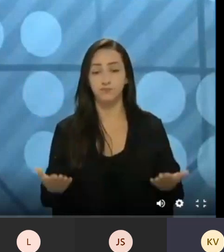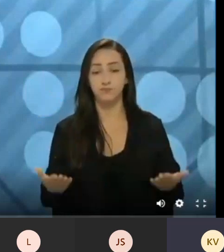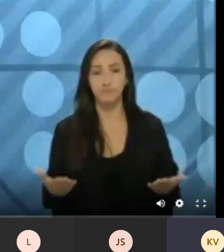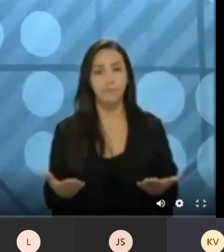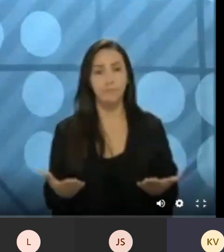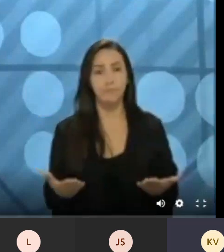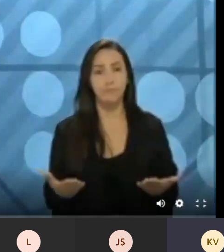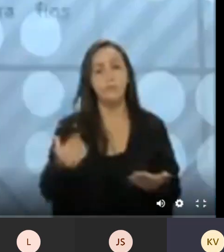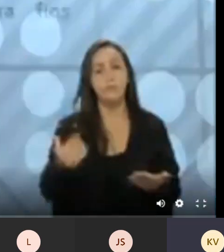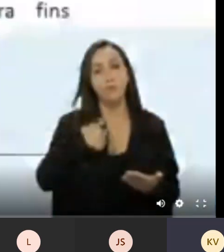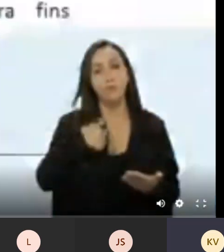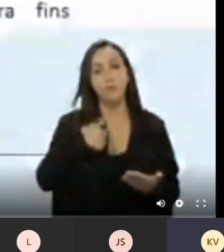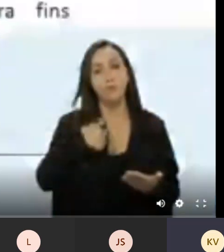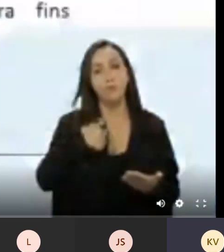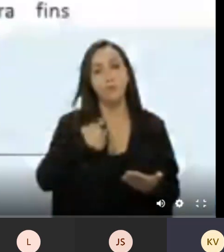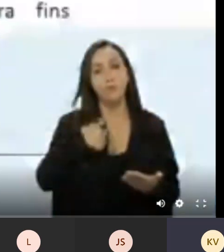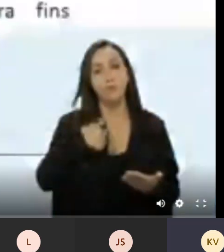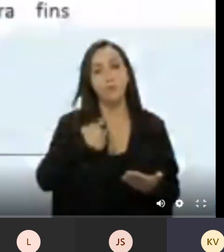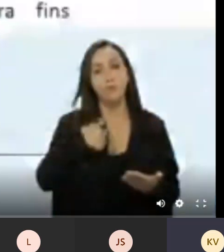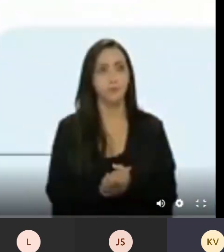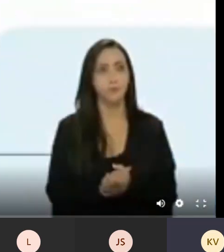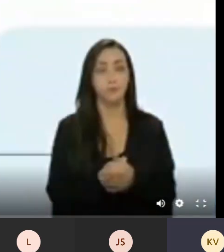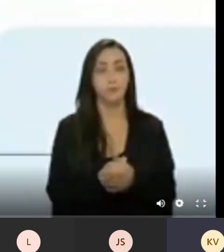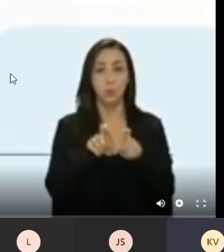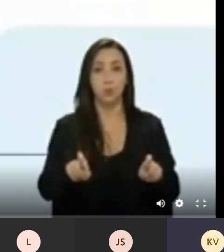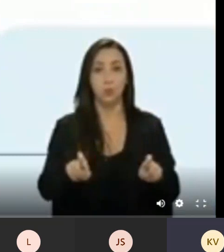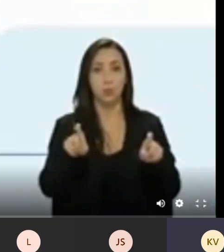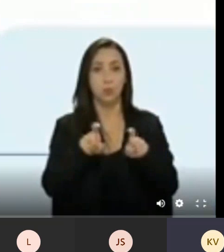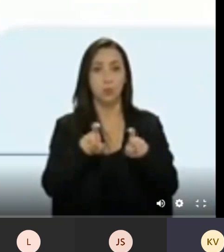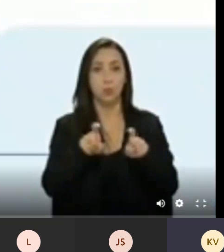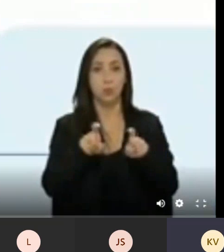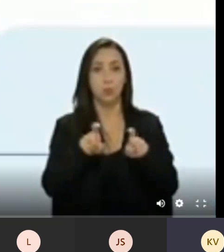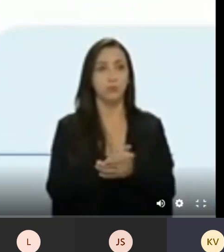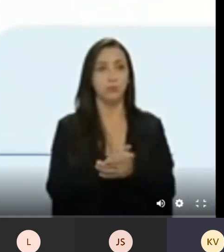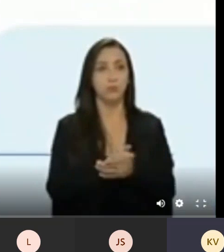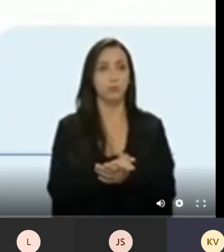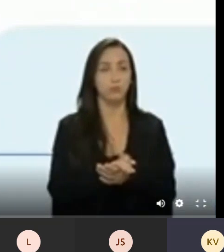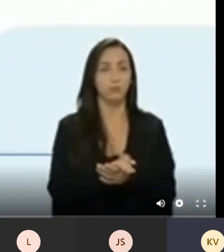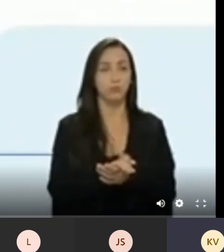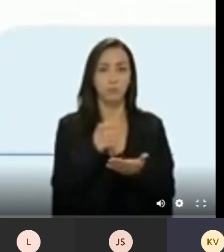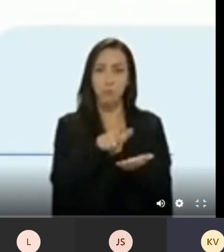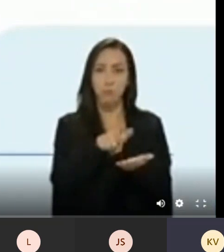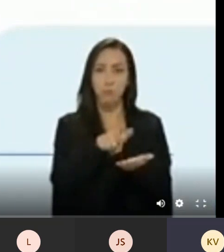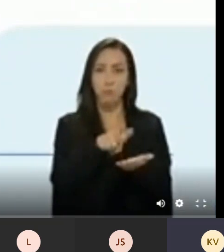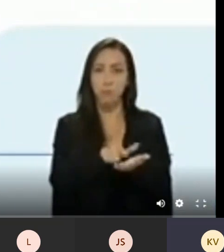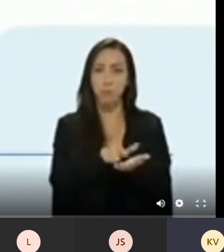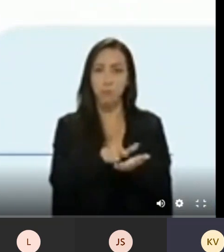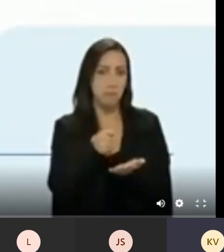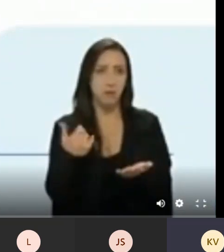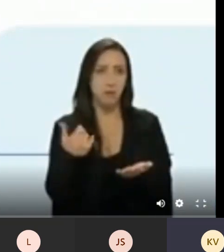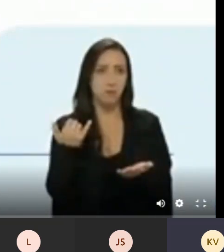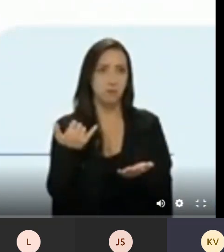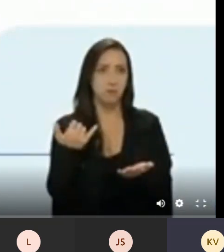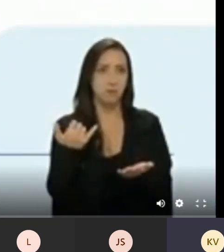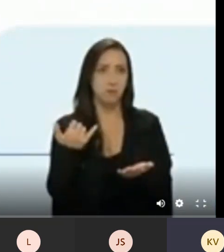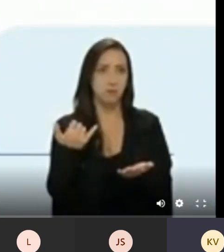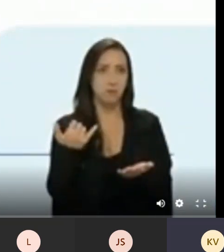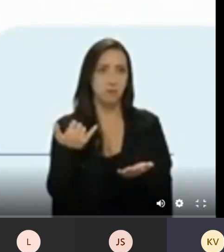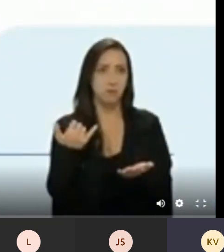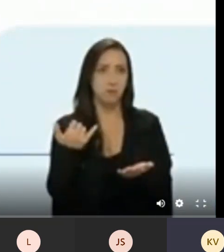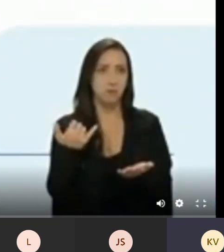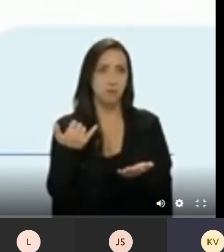Então, para isso, nós vamos usar um computador, um bloco de anotações,